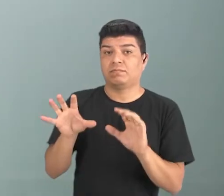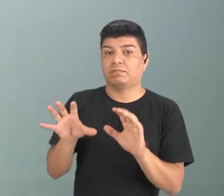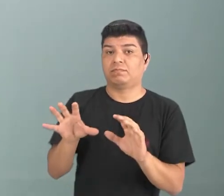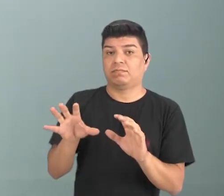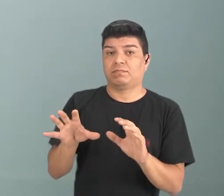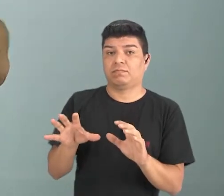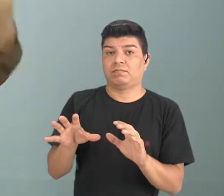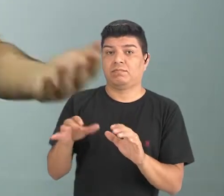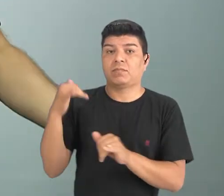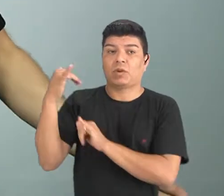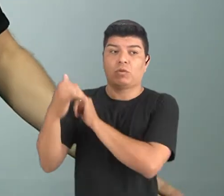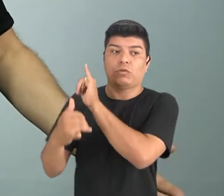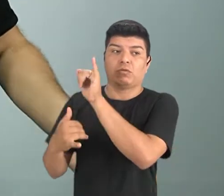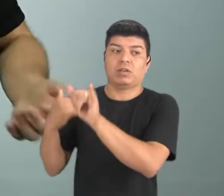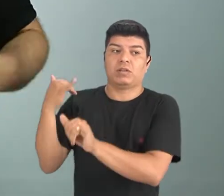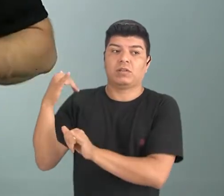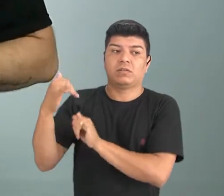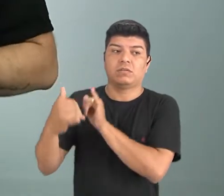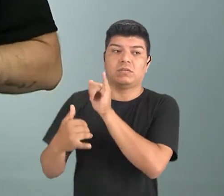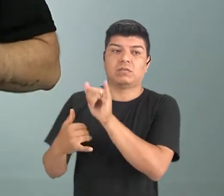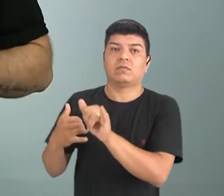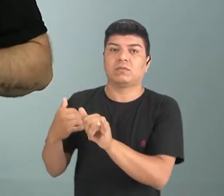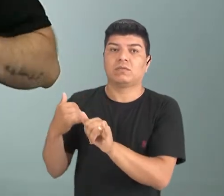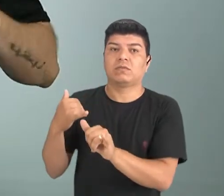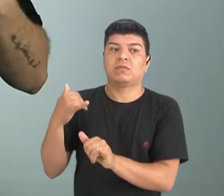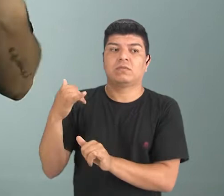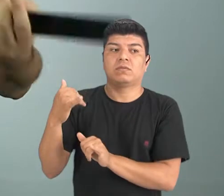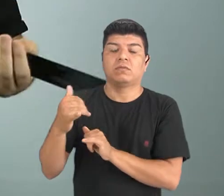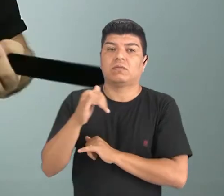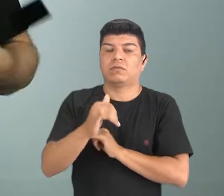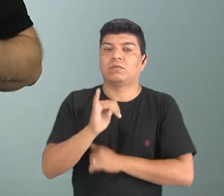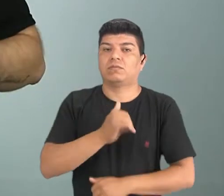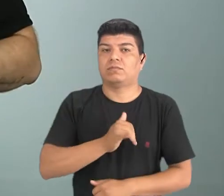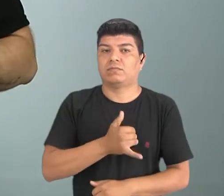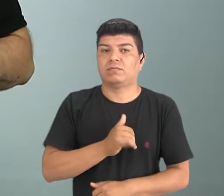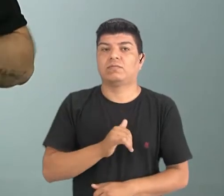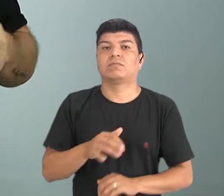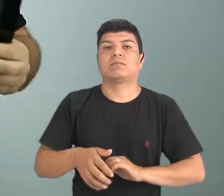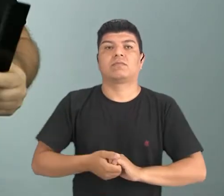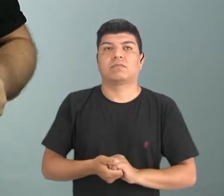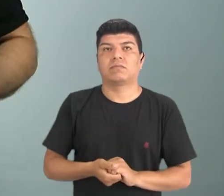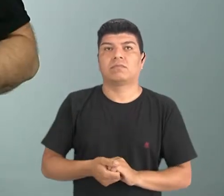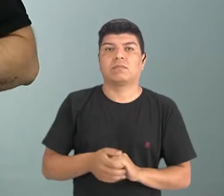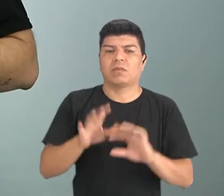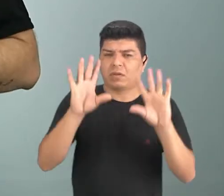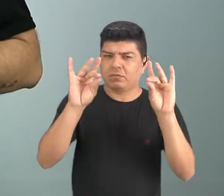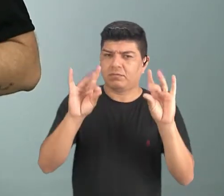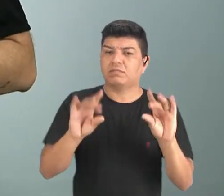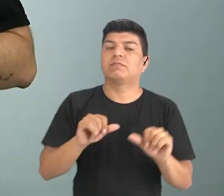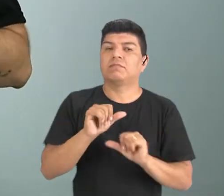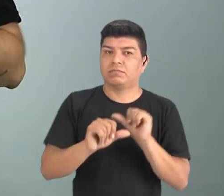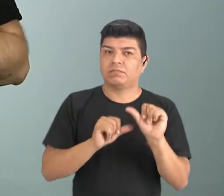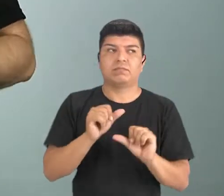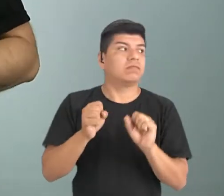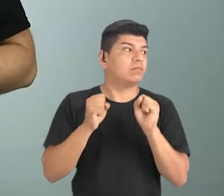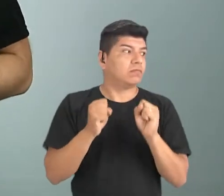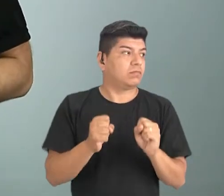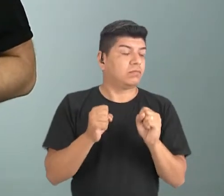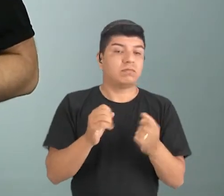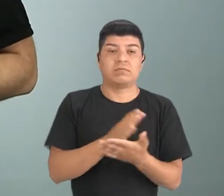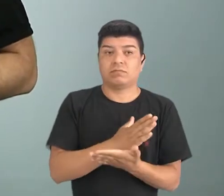conta aqui, conta acolá, as coisas podem mudar, né? Pode mudar detalhes, pode mudar